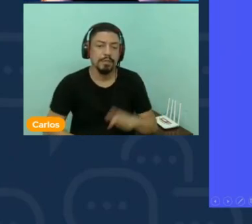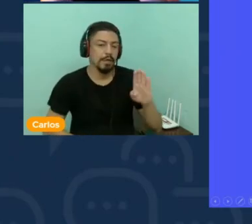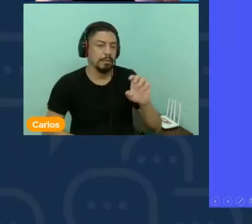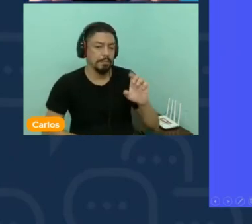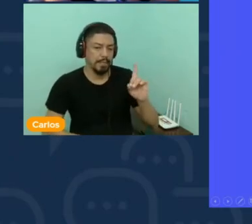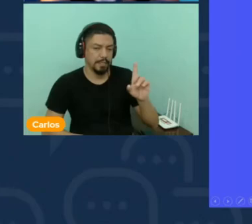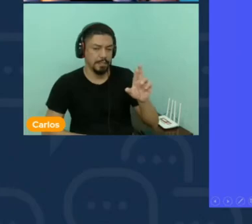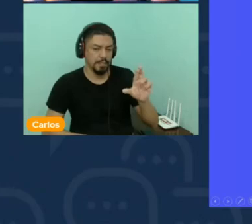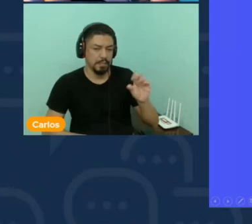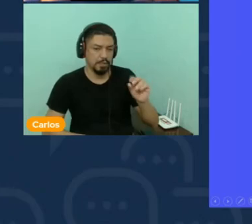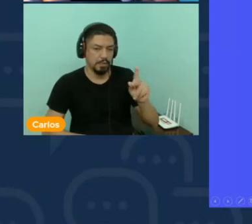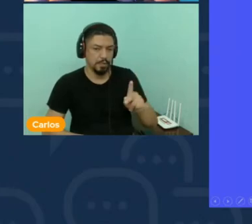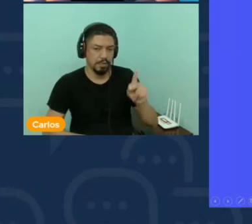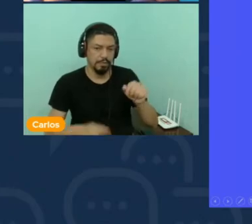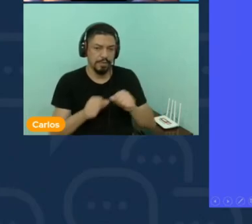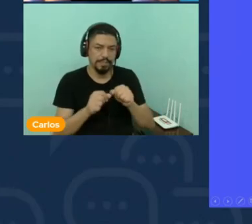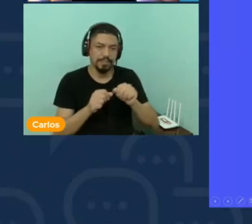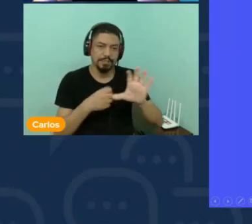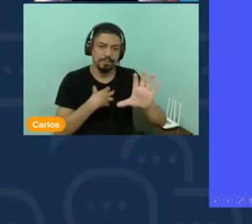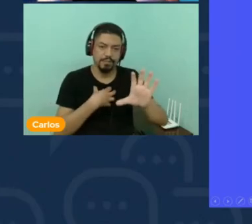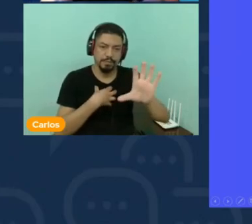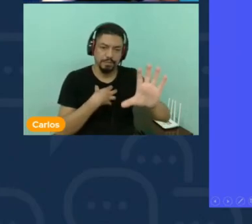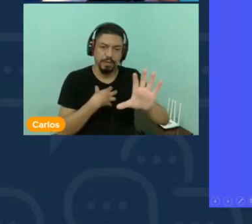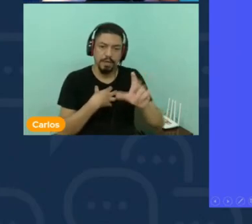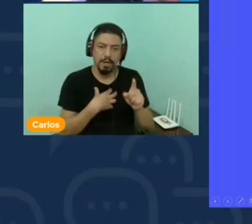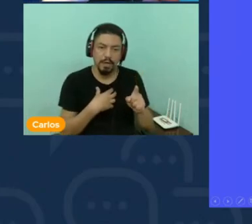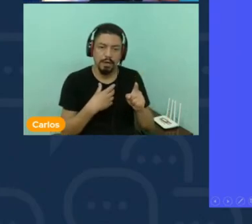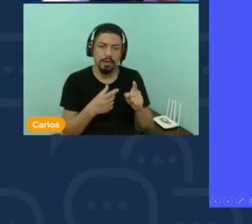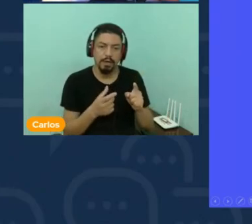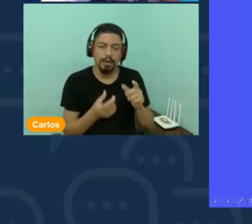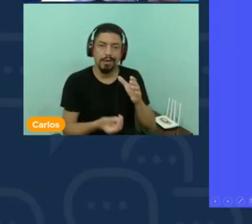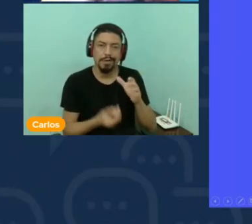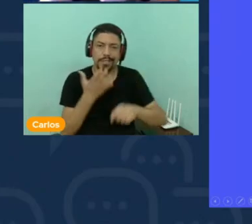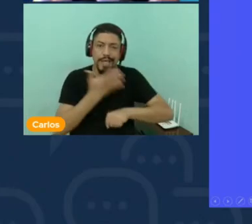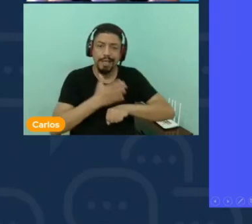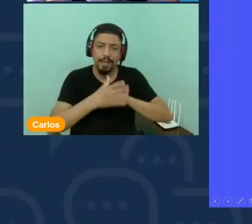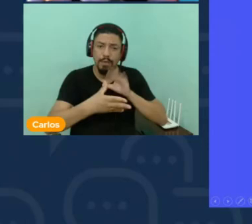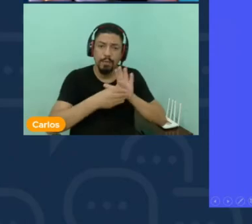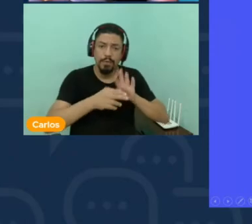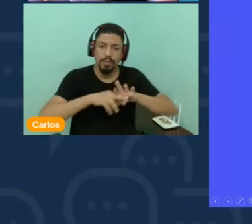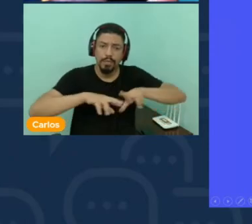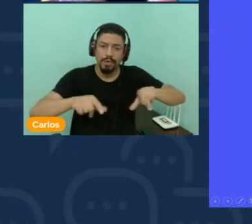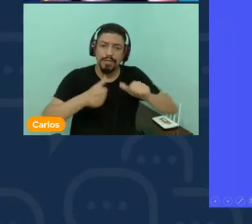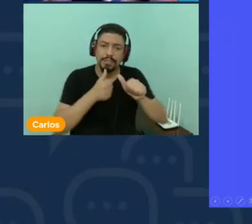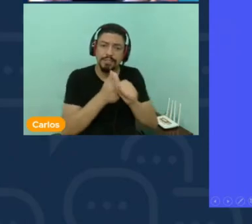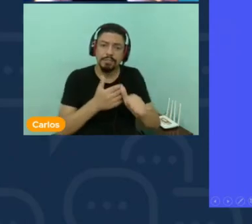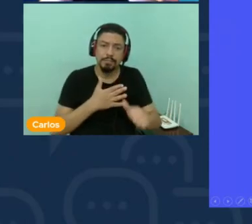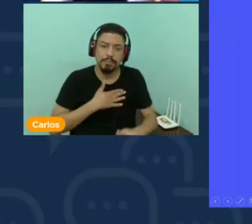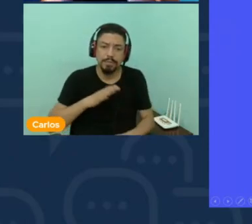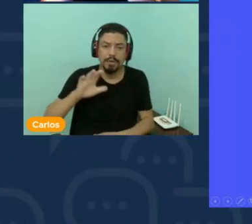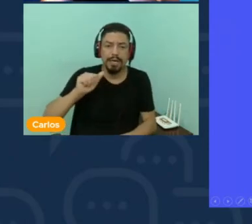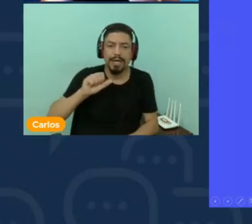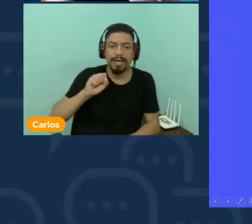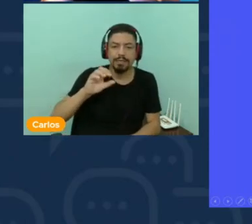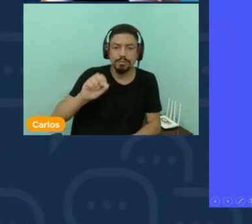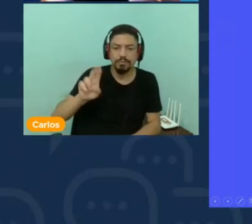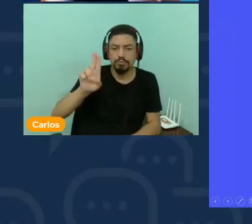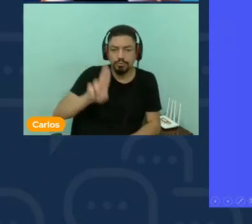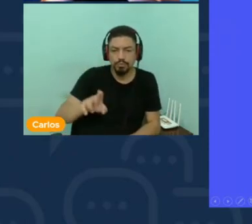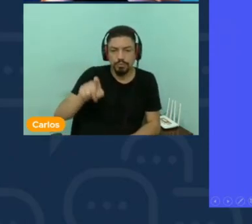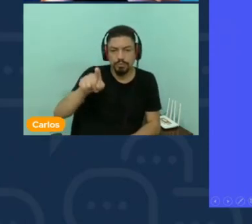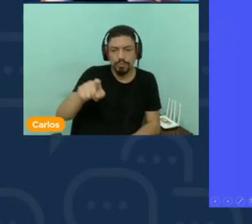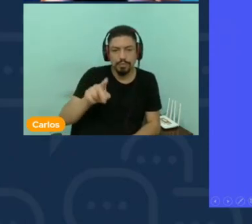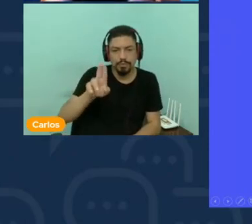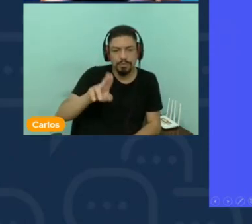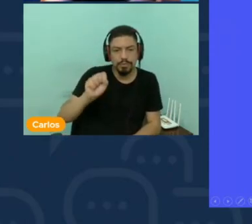isso. conseguem Posso criar acompanhar os meus direitinho. próprios modelos e treinar esses modelos de acordo com o meu caso de uso específico com o